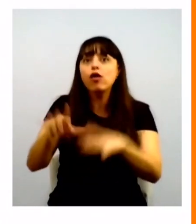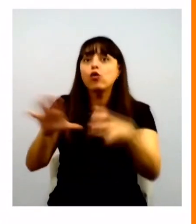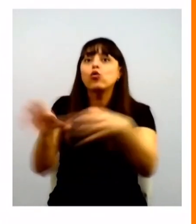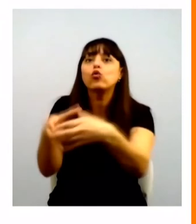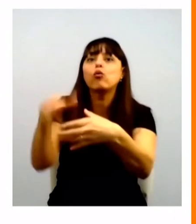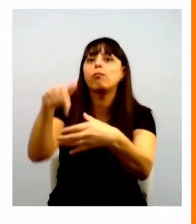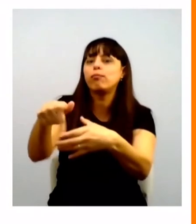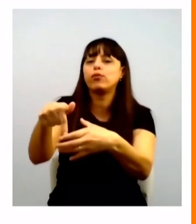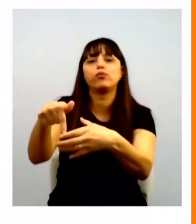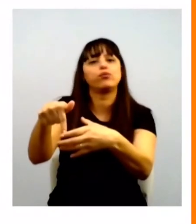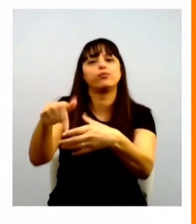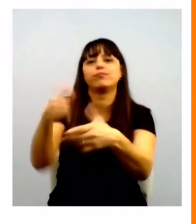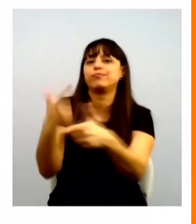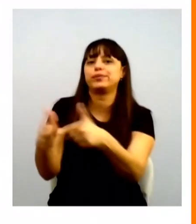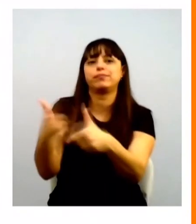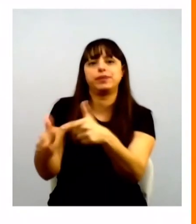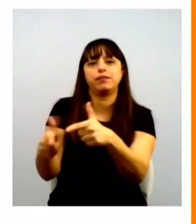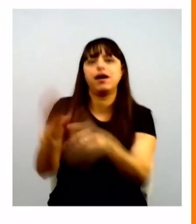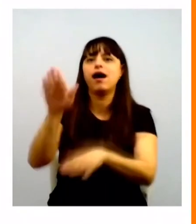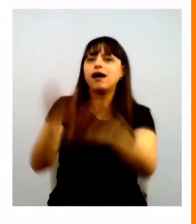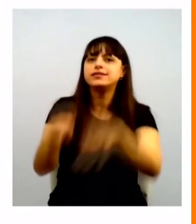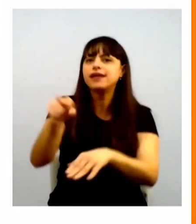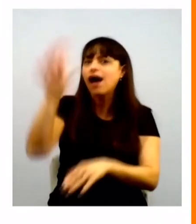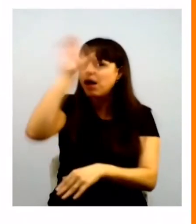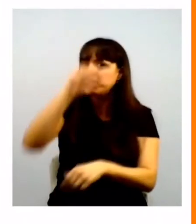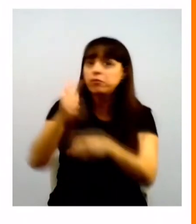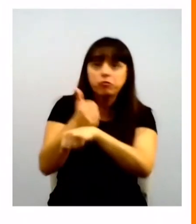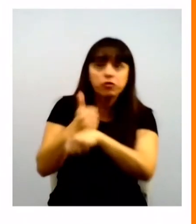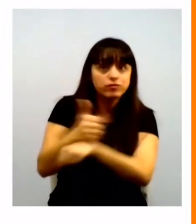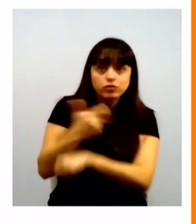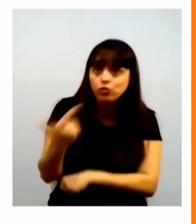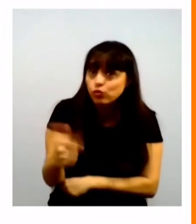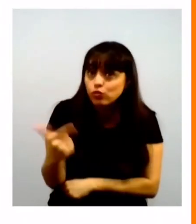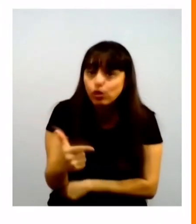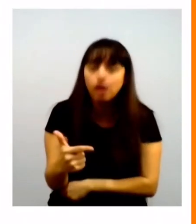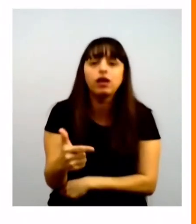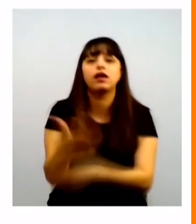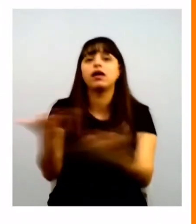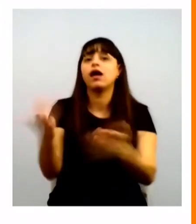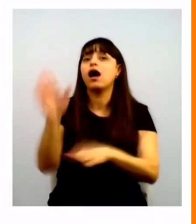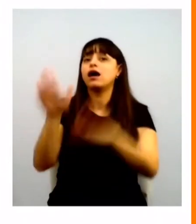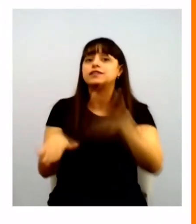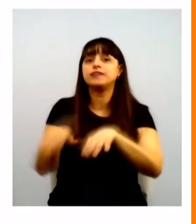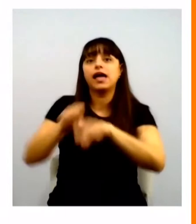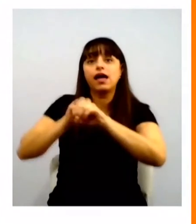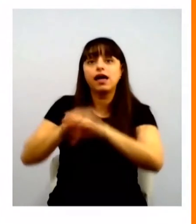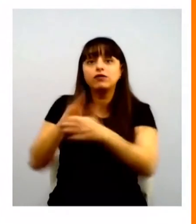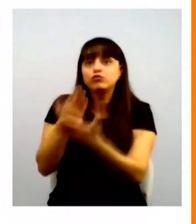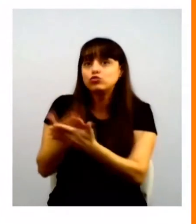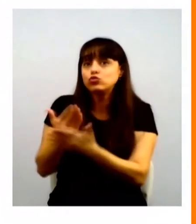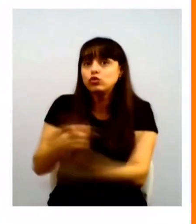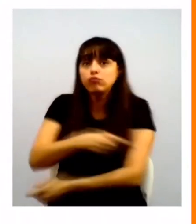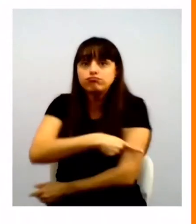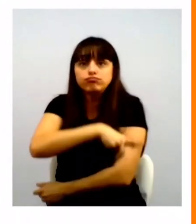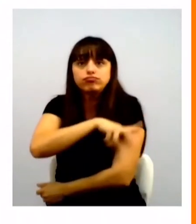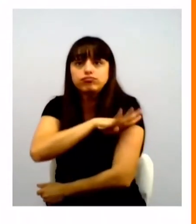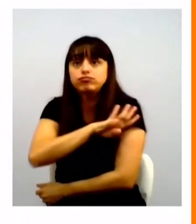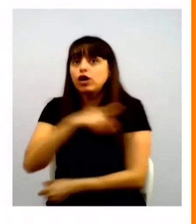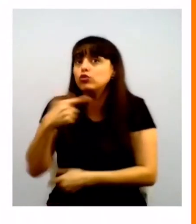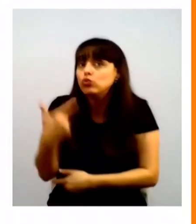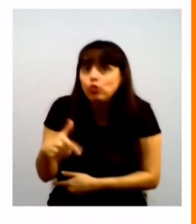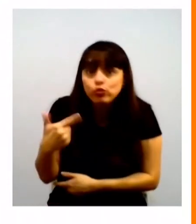aprendem um ofício, um trabalho, que não têm, o que diria Marques, suficientes capacidades